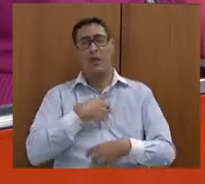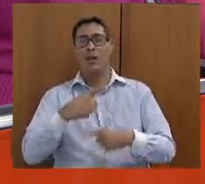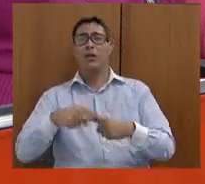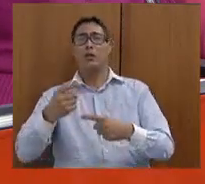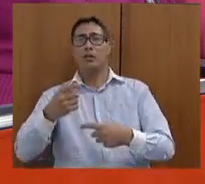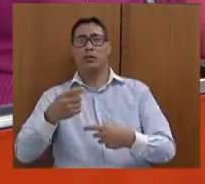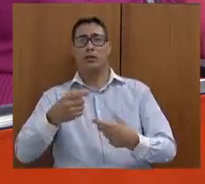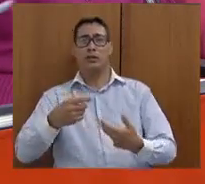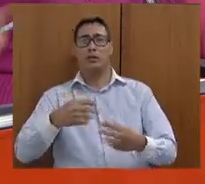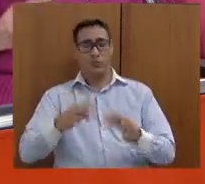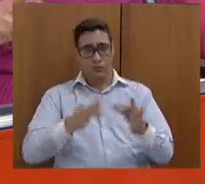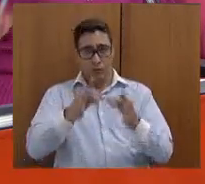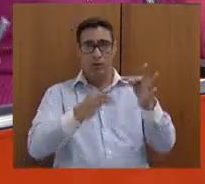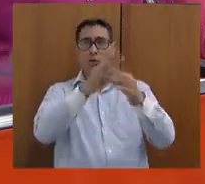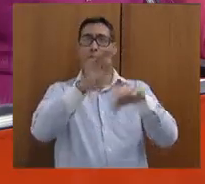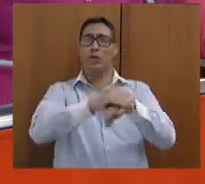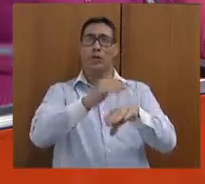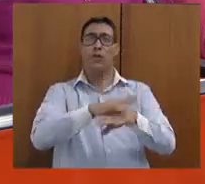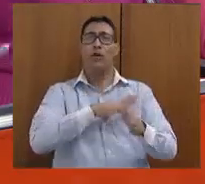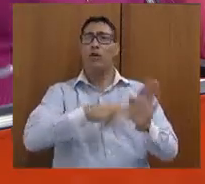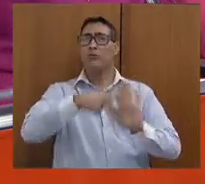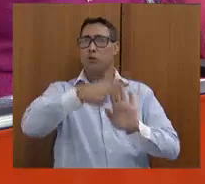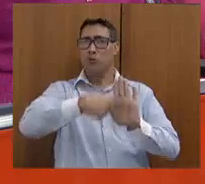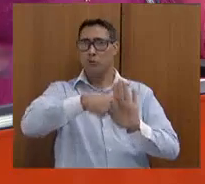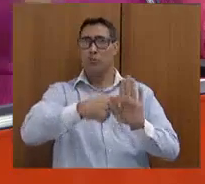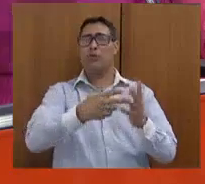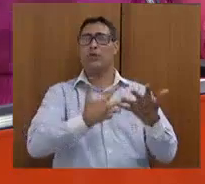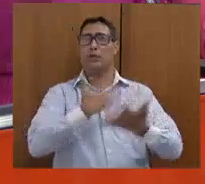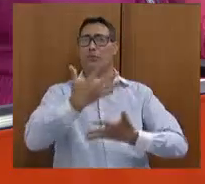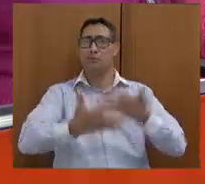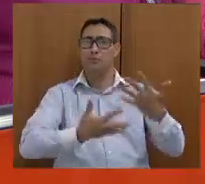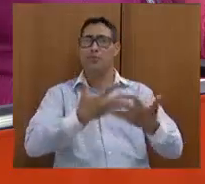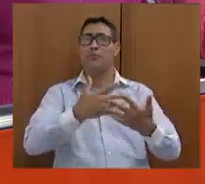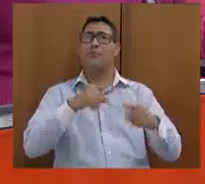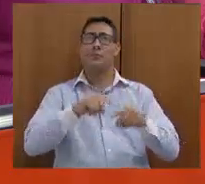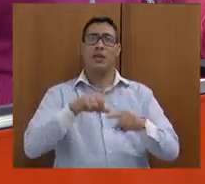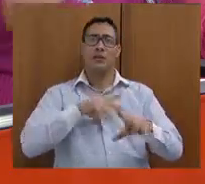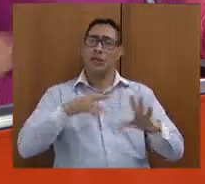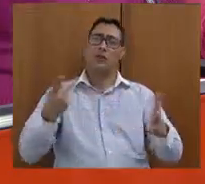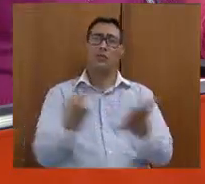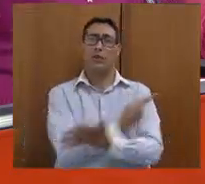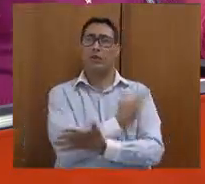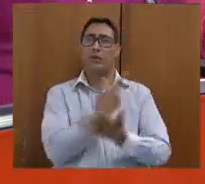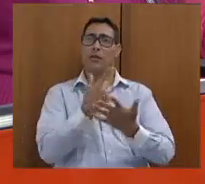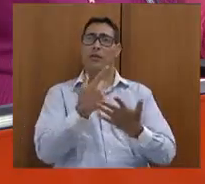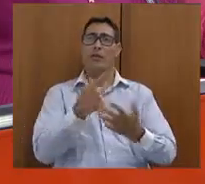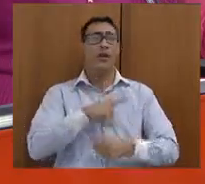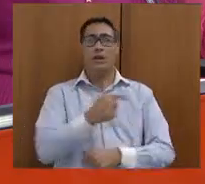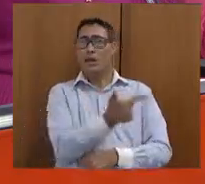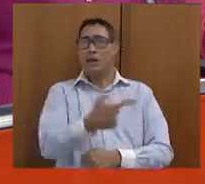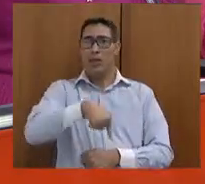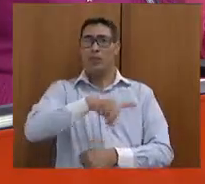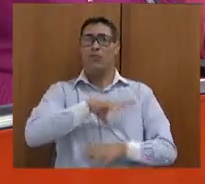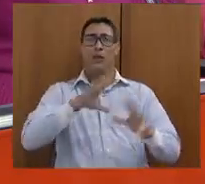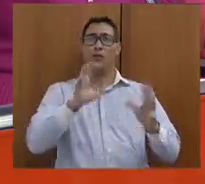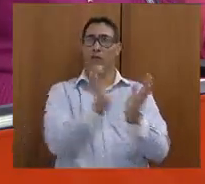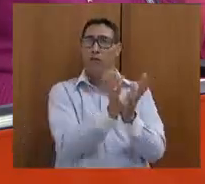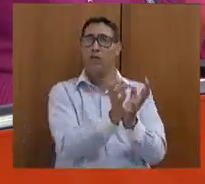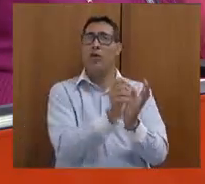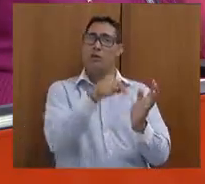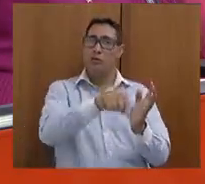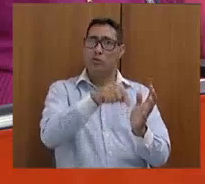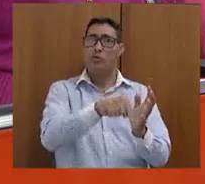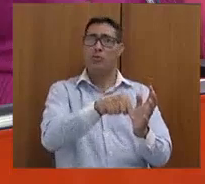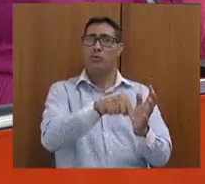me permita Esse foi um projeto é que estranhamente tramitou na casa sem parecer da comissão de constituição